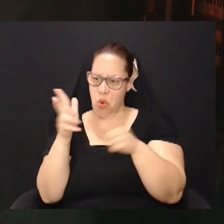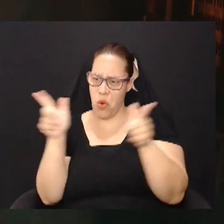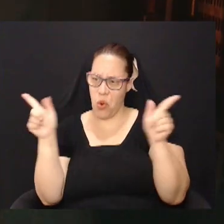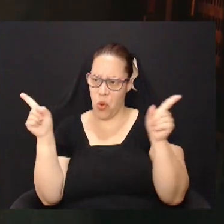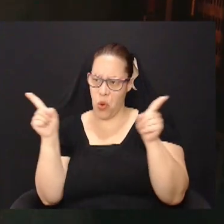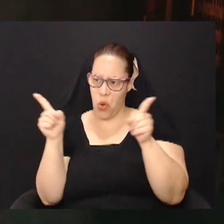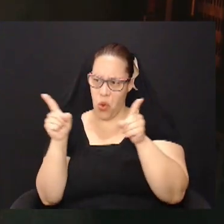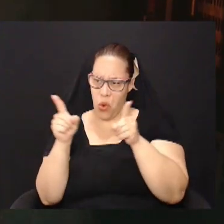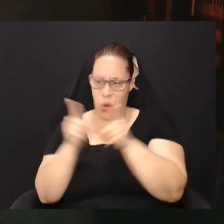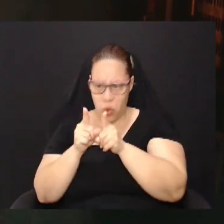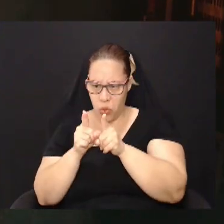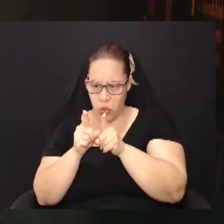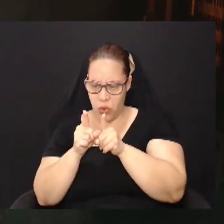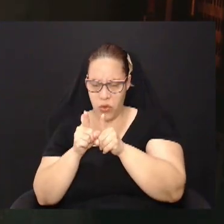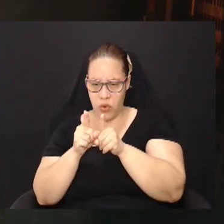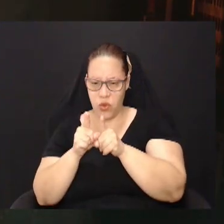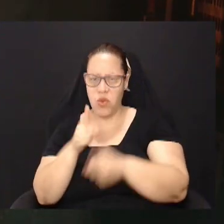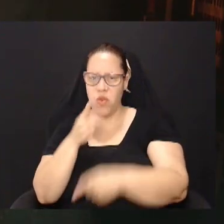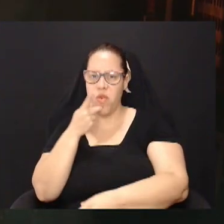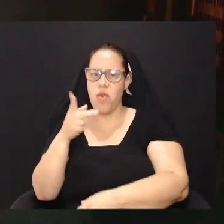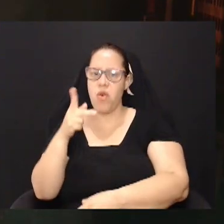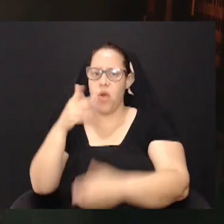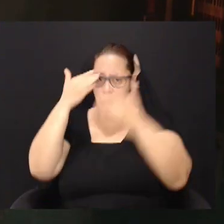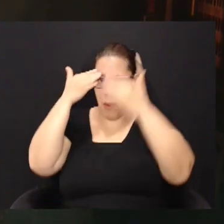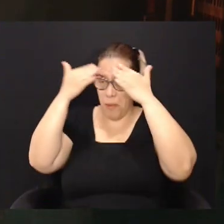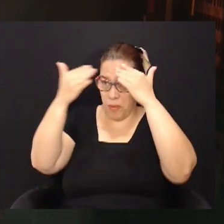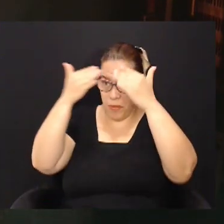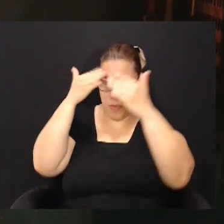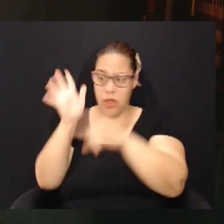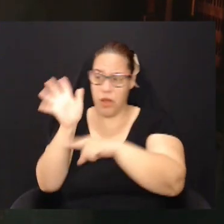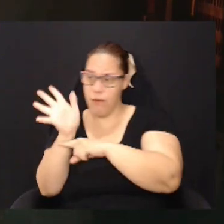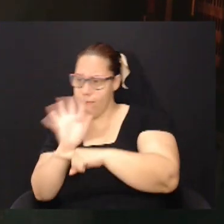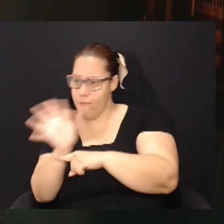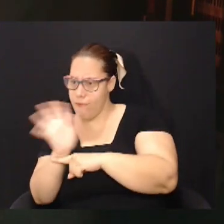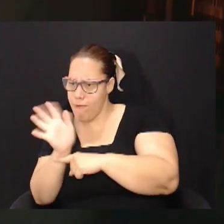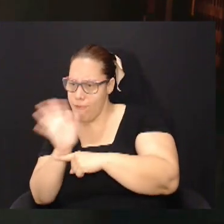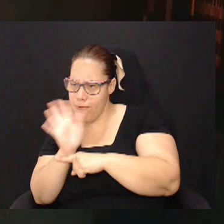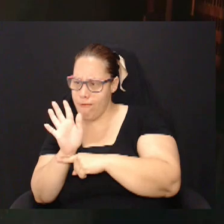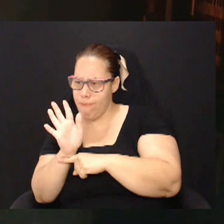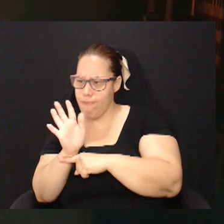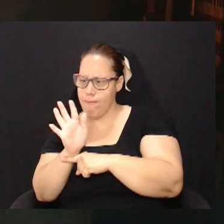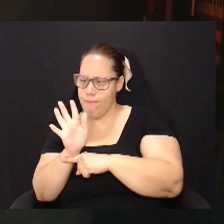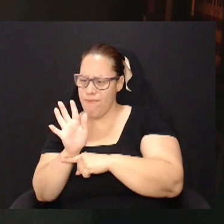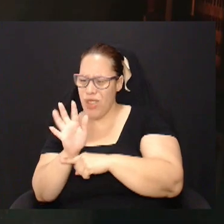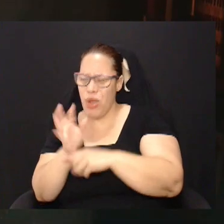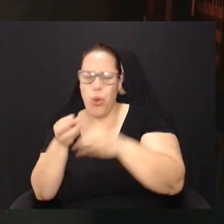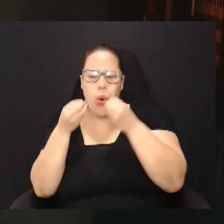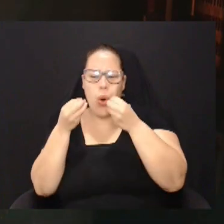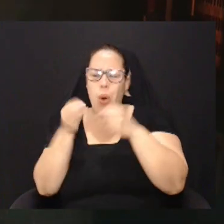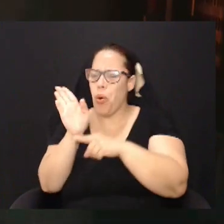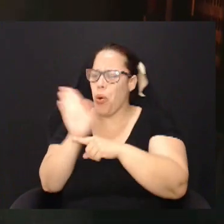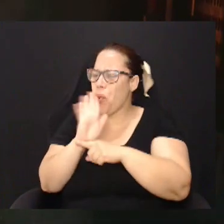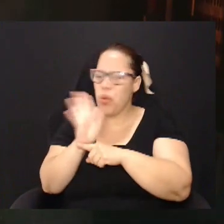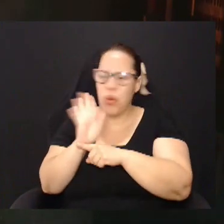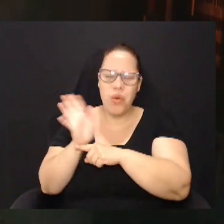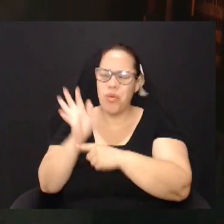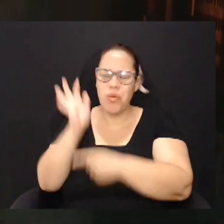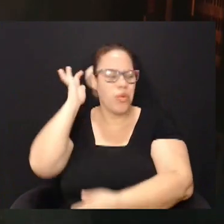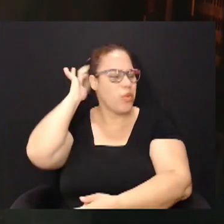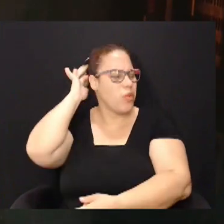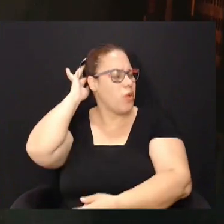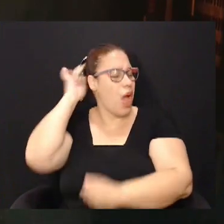aqui de psicologia, de filme, de como os filmes eles regulam